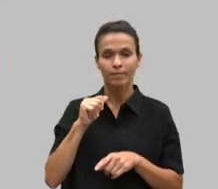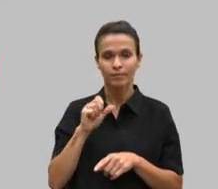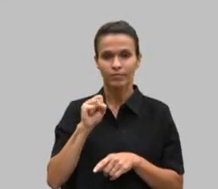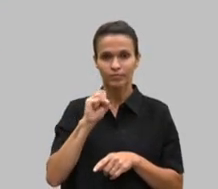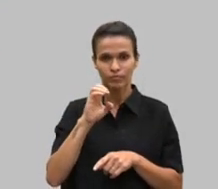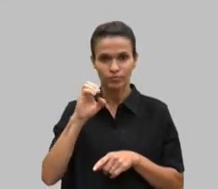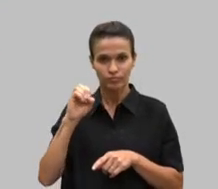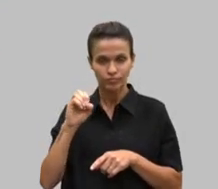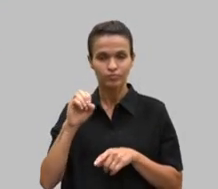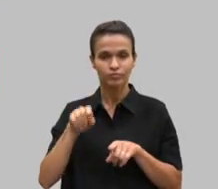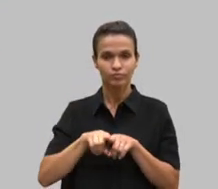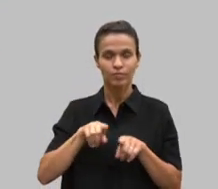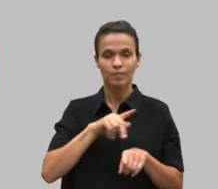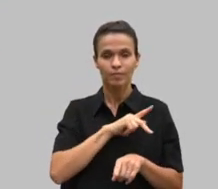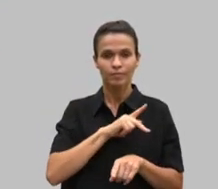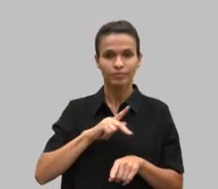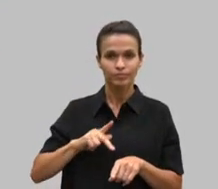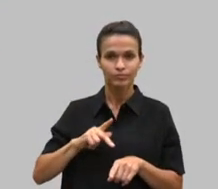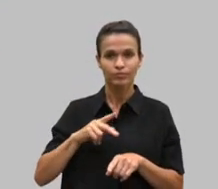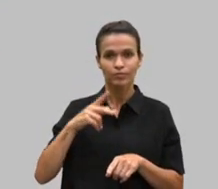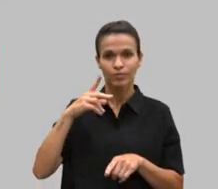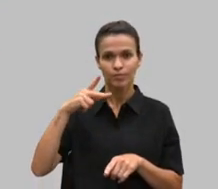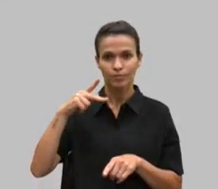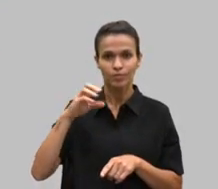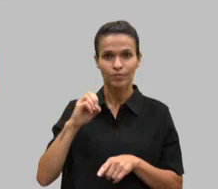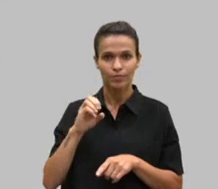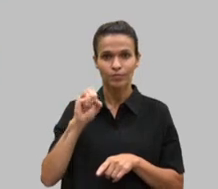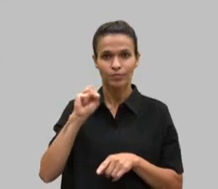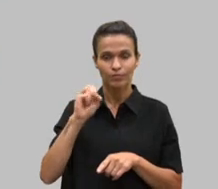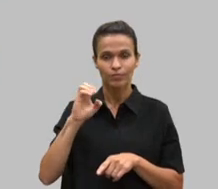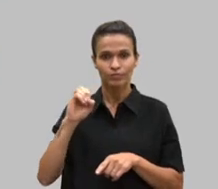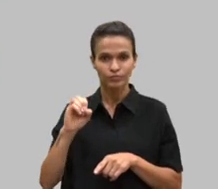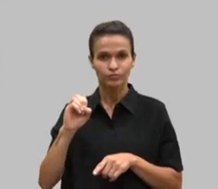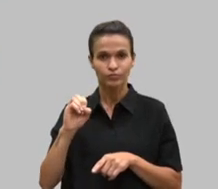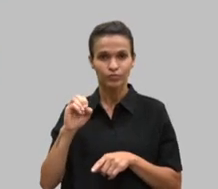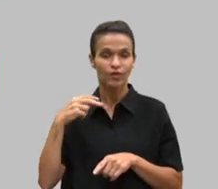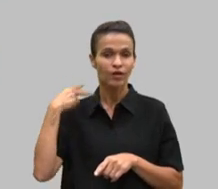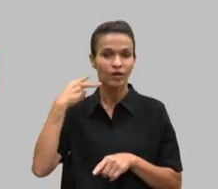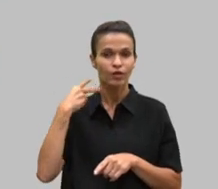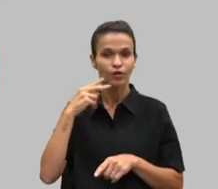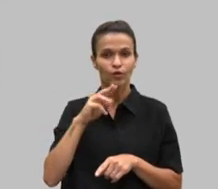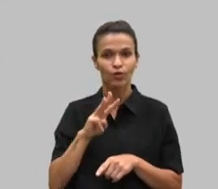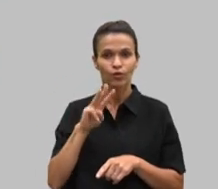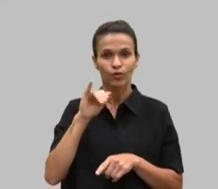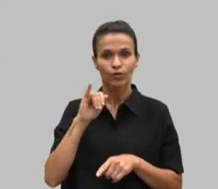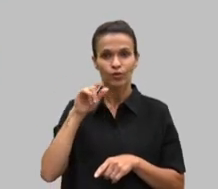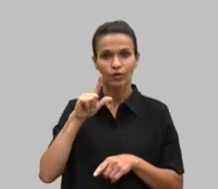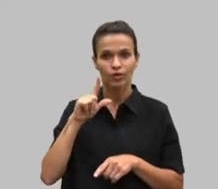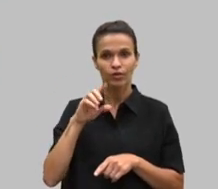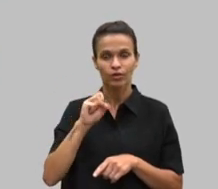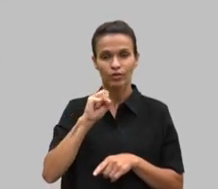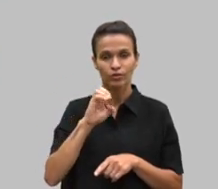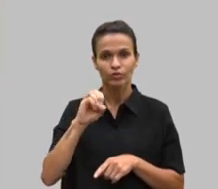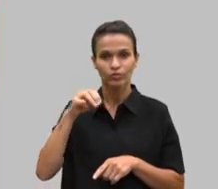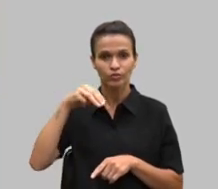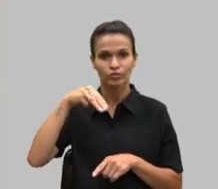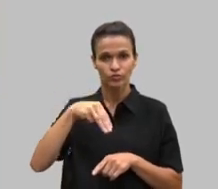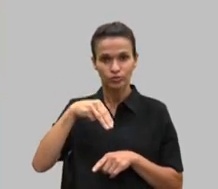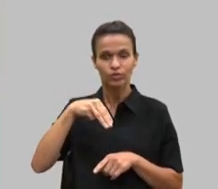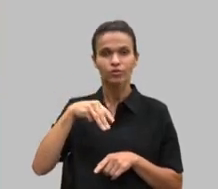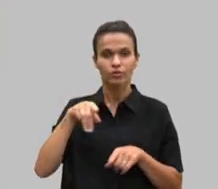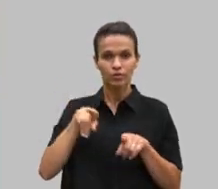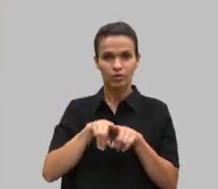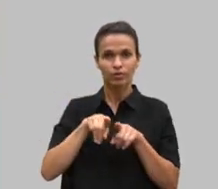presidente da Câmara de Pouso Alto Wilson Vereador Wilson vereadora de Poço Fundo Marília da mesma forma